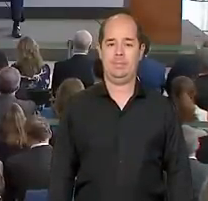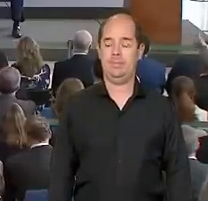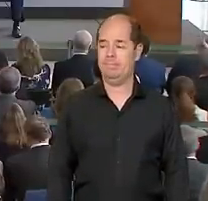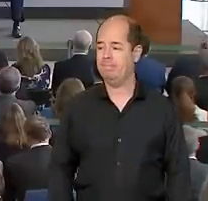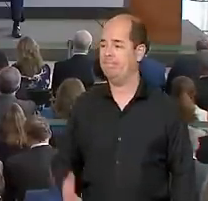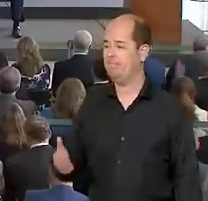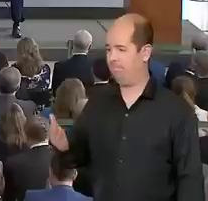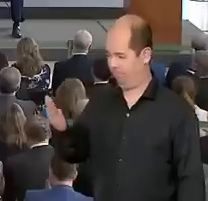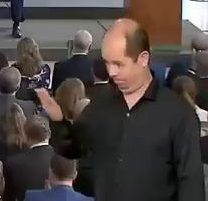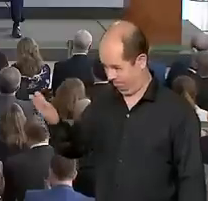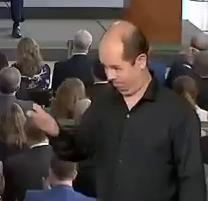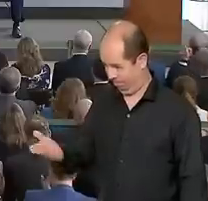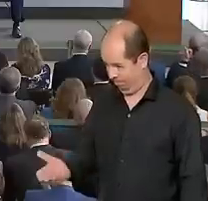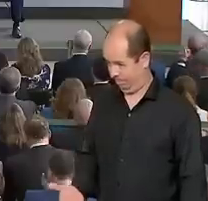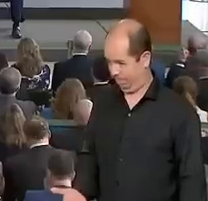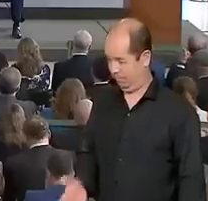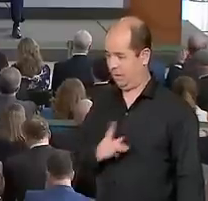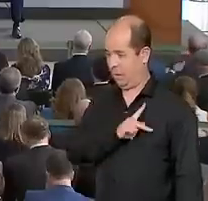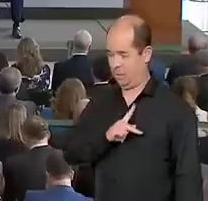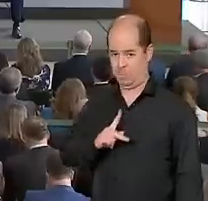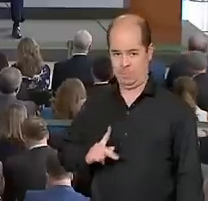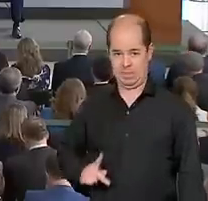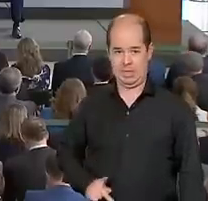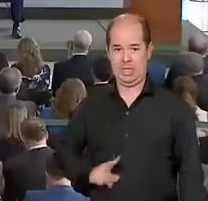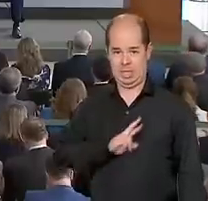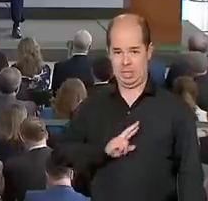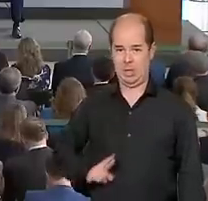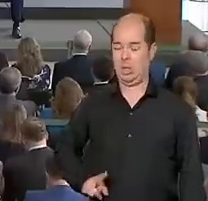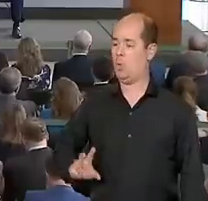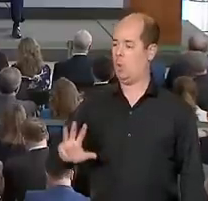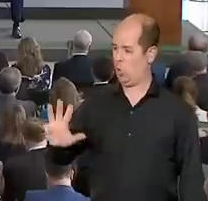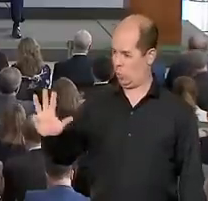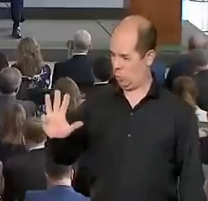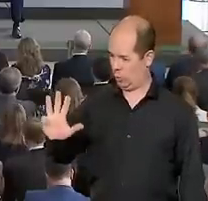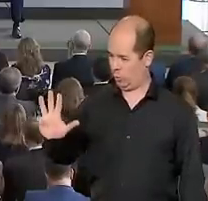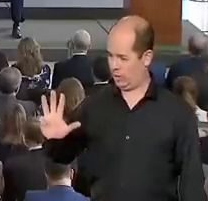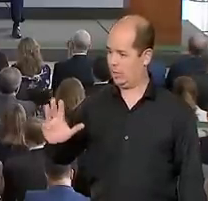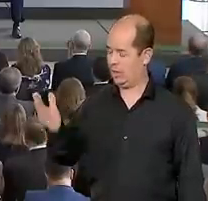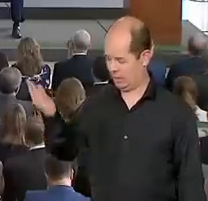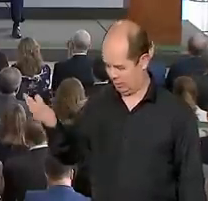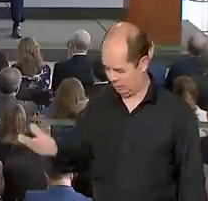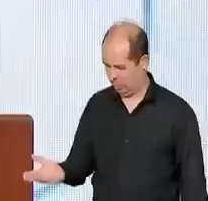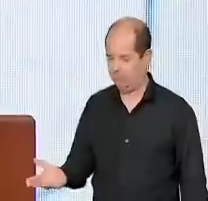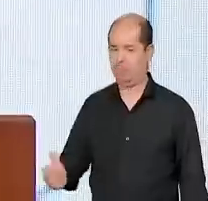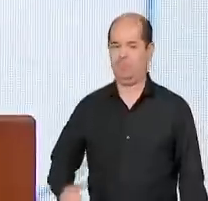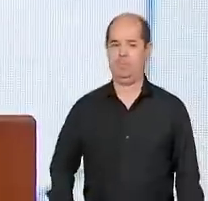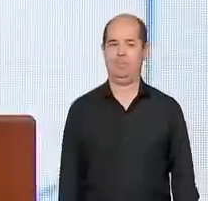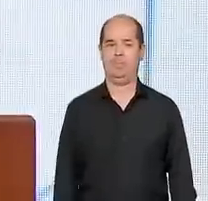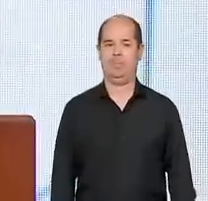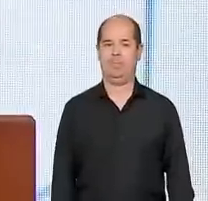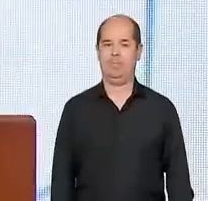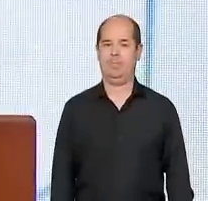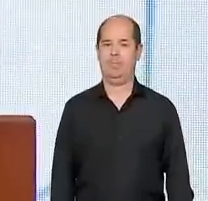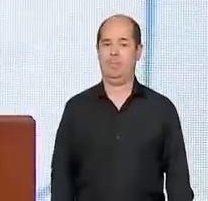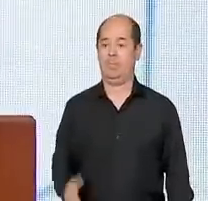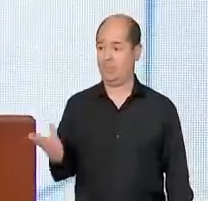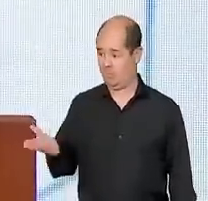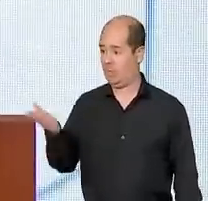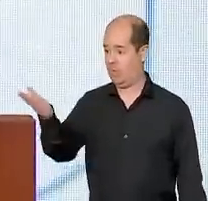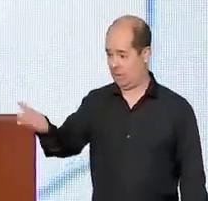Excelentíssimo senhor Presidente da República, Luiz Inácio Lula da Silva. Excelentíssimo